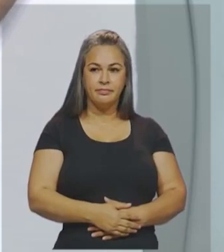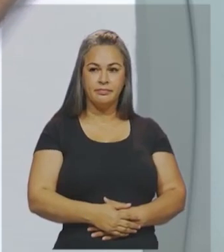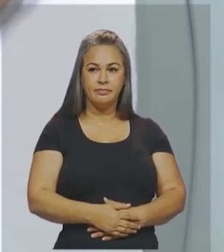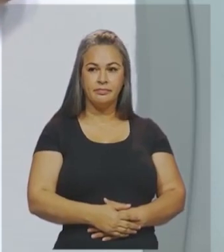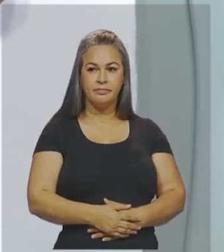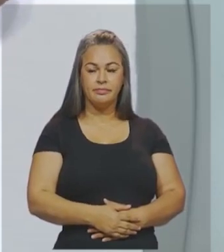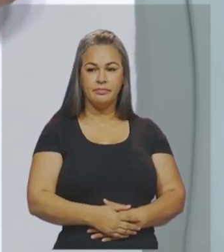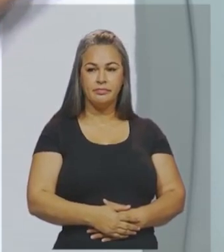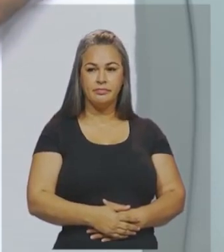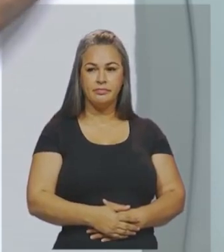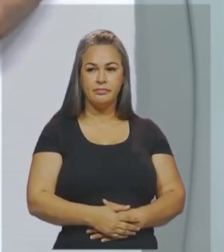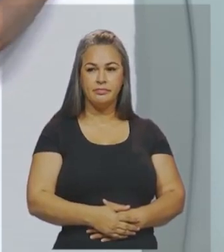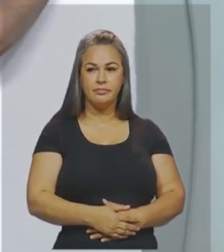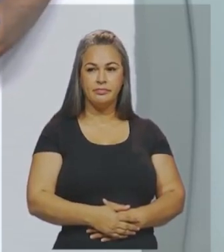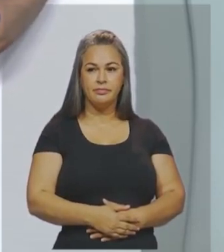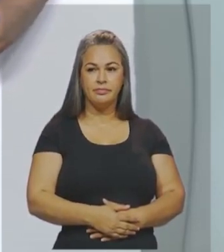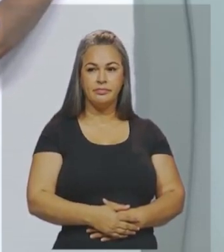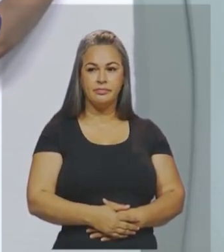11,